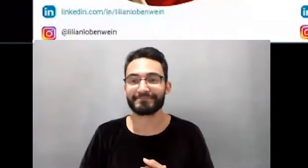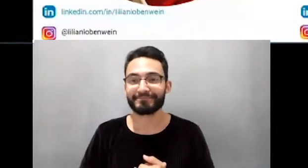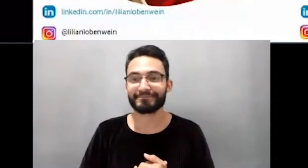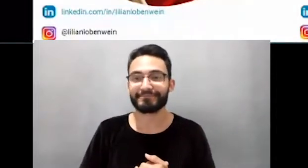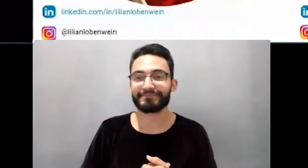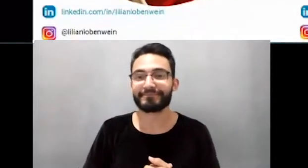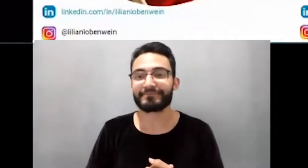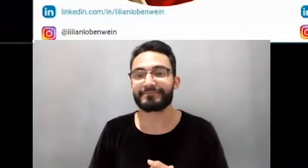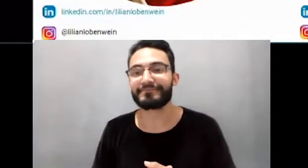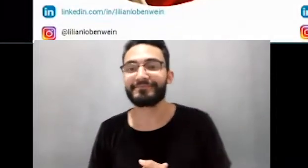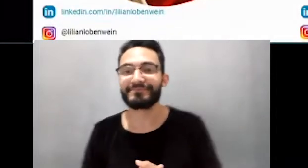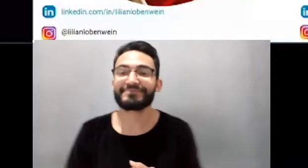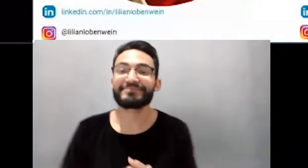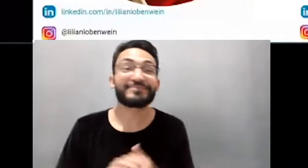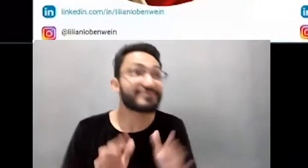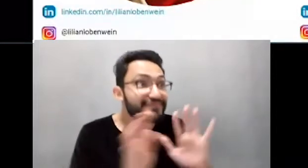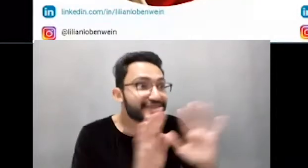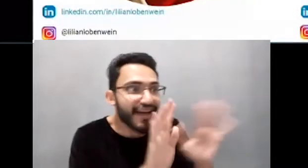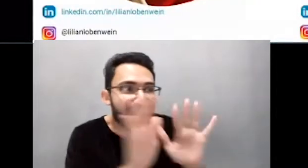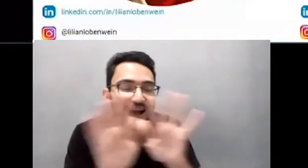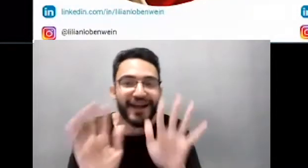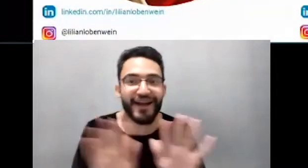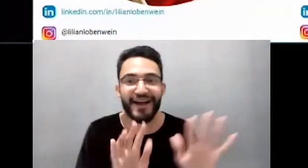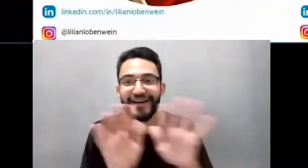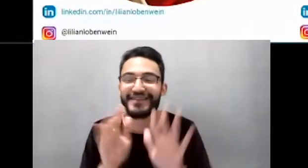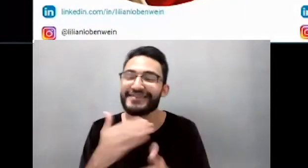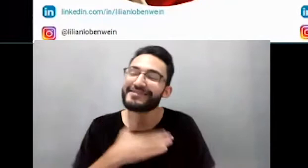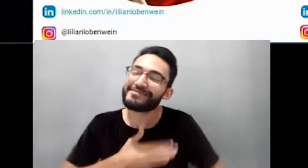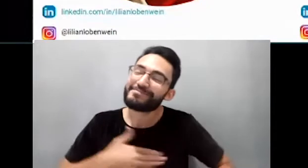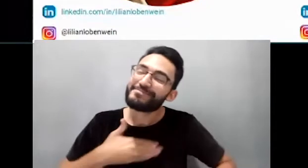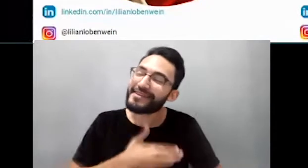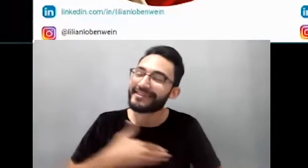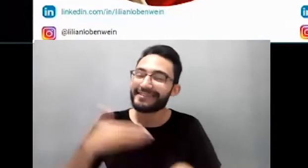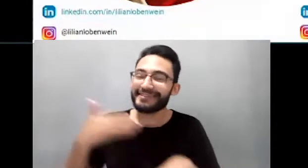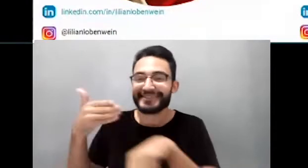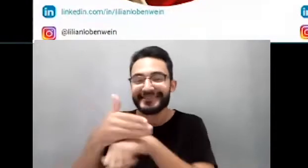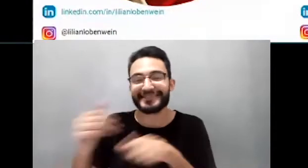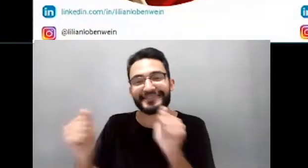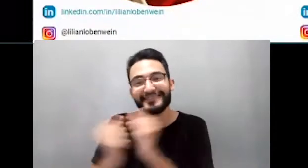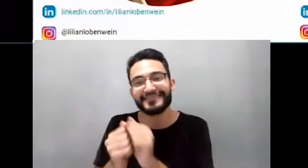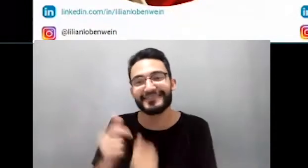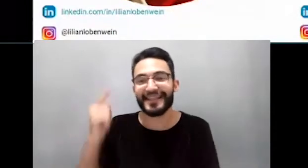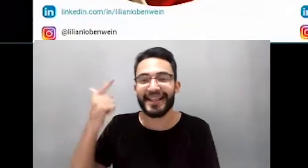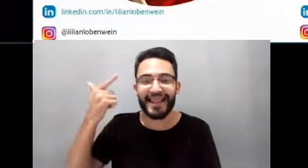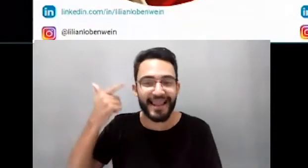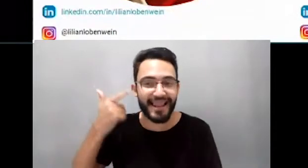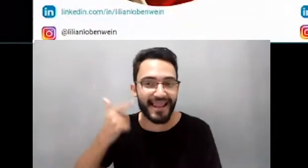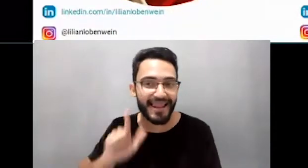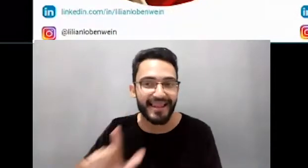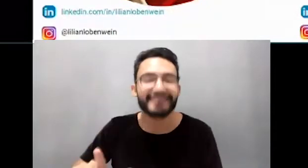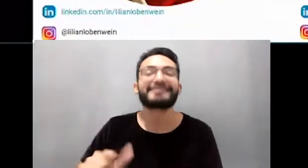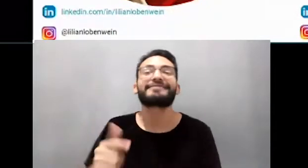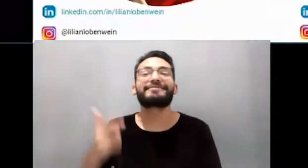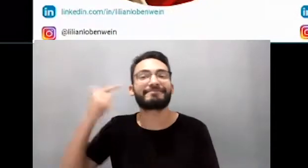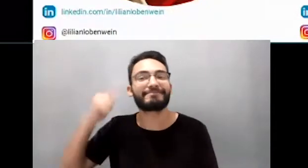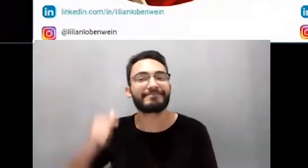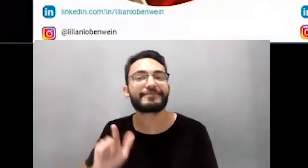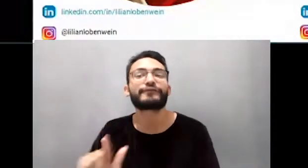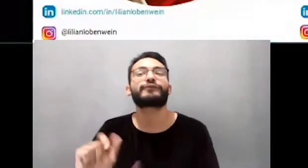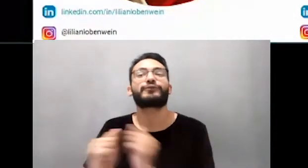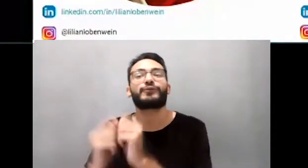Vou aproveitar, vou me apresentar também. É um prazer enorme estar aqui com a Ali, dividindo essa